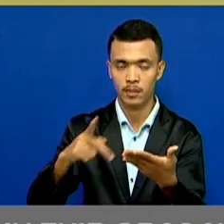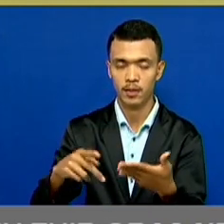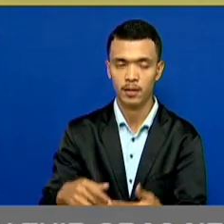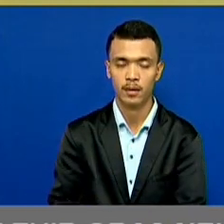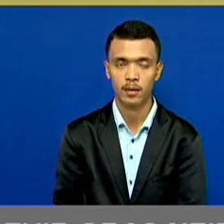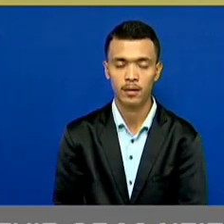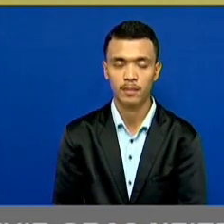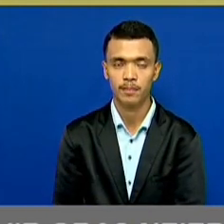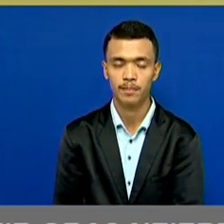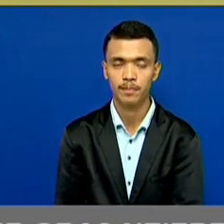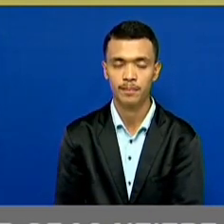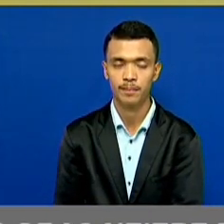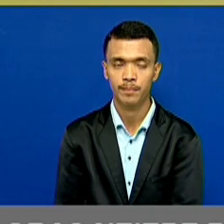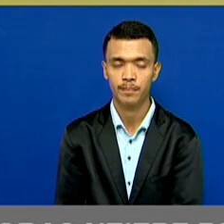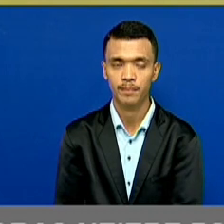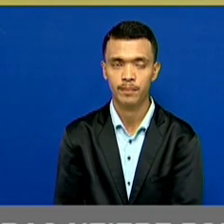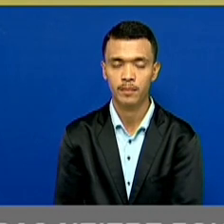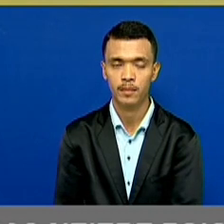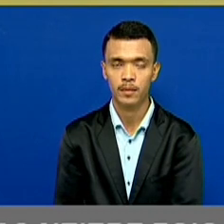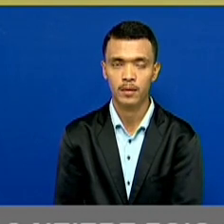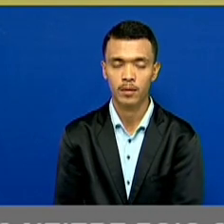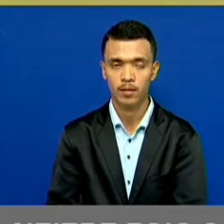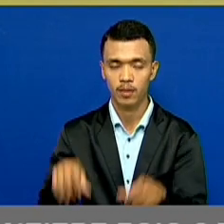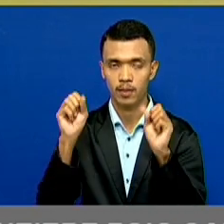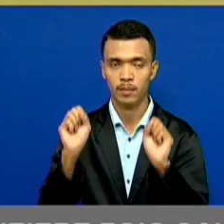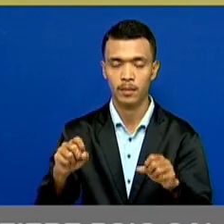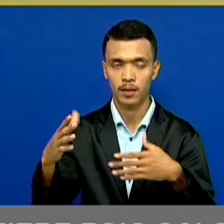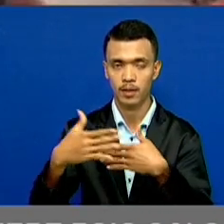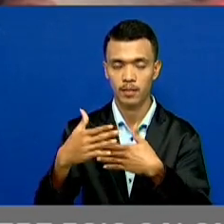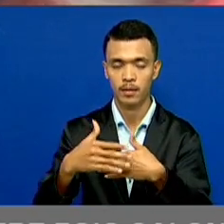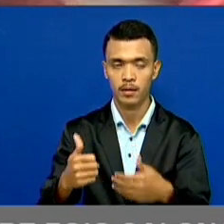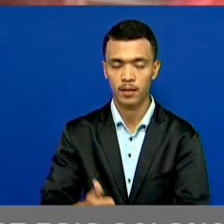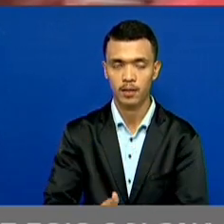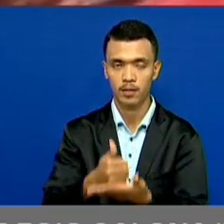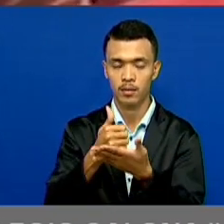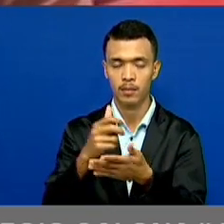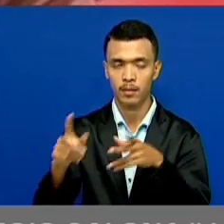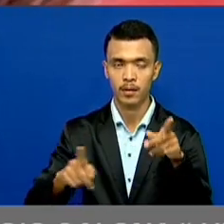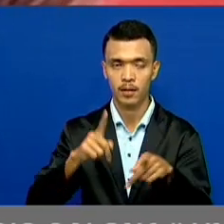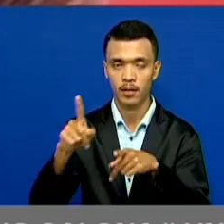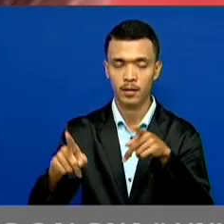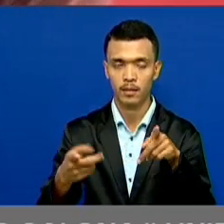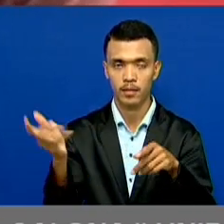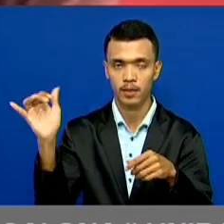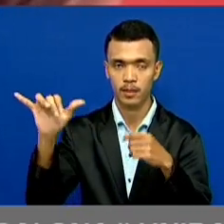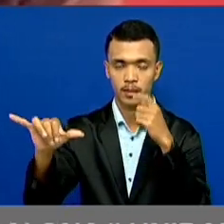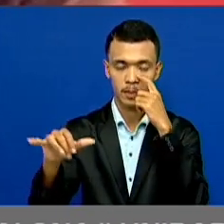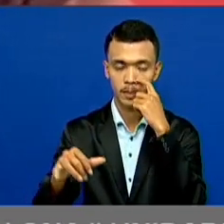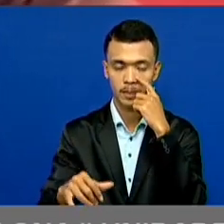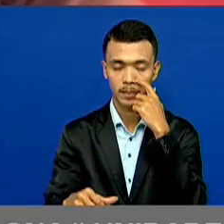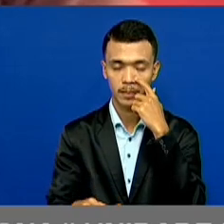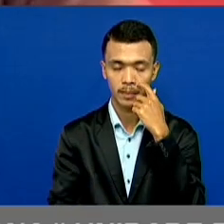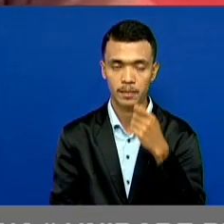tolu ni makau mention. Para ita bele habesik tin atendimento ni baitania cidadão sira. Sirmos bele poupa